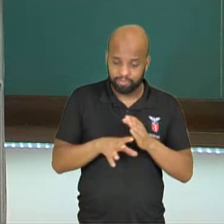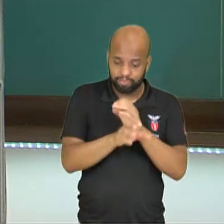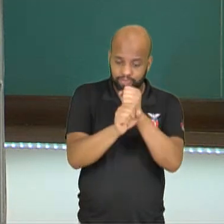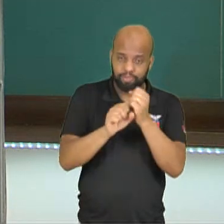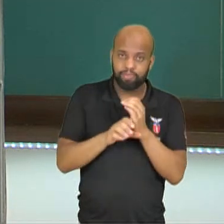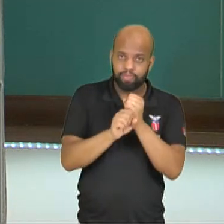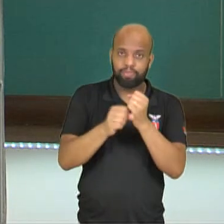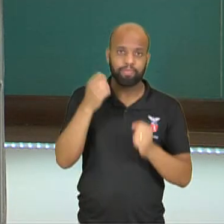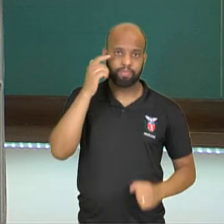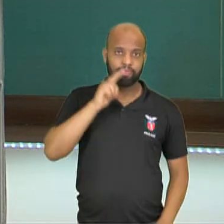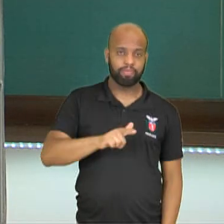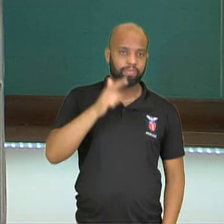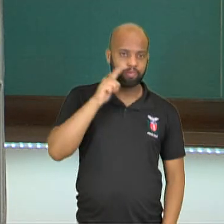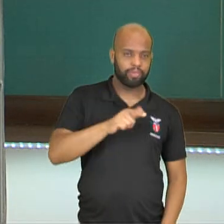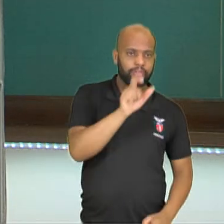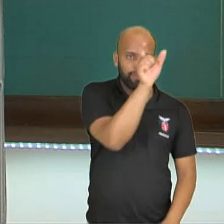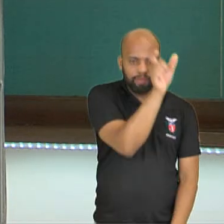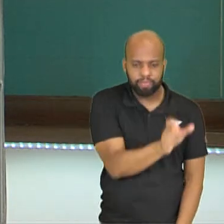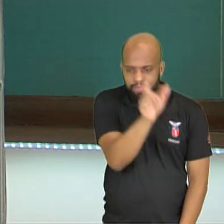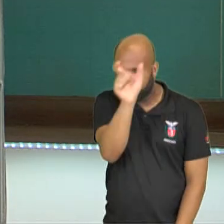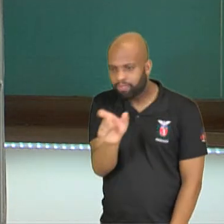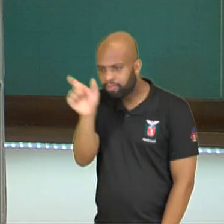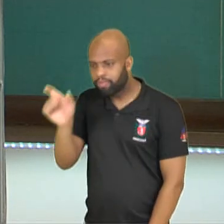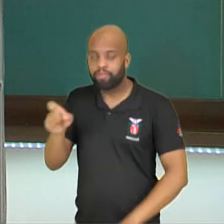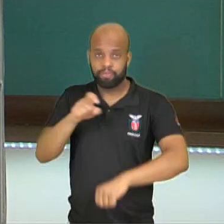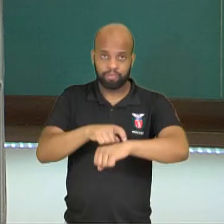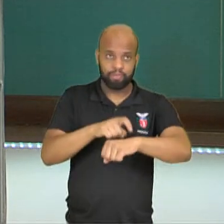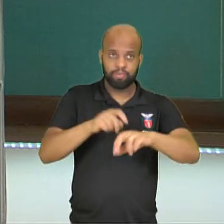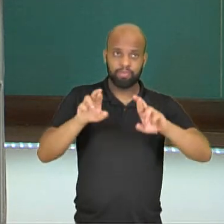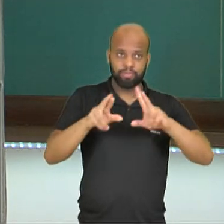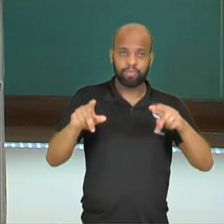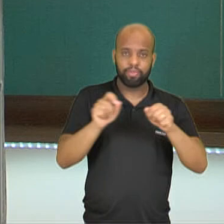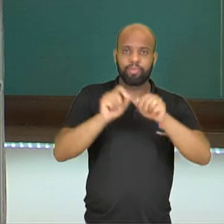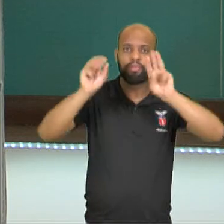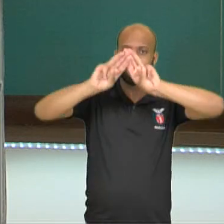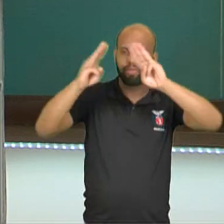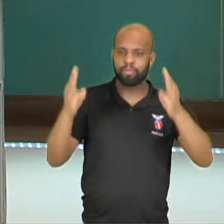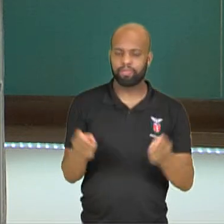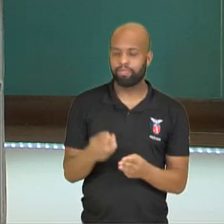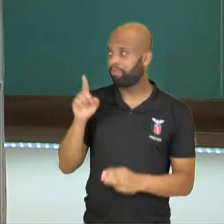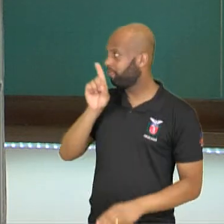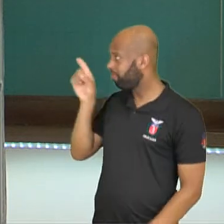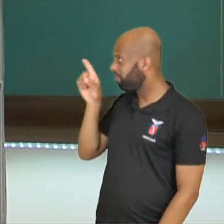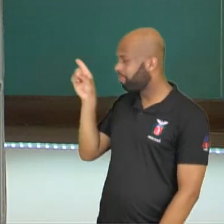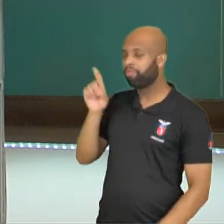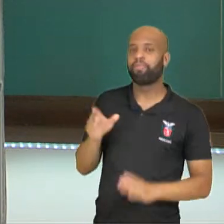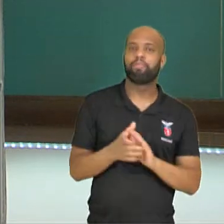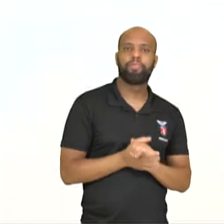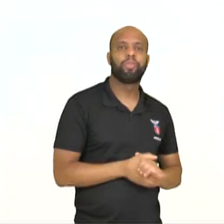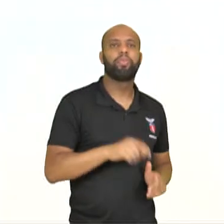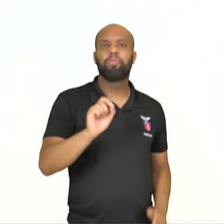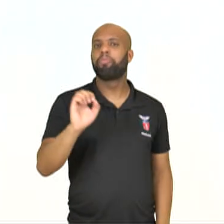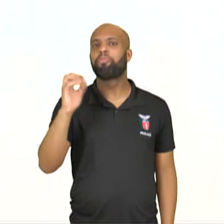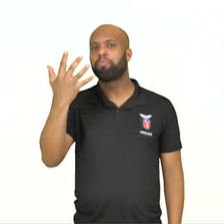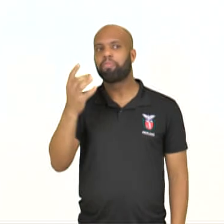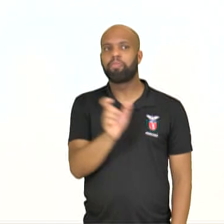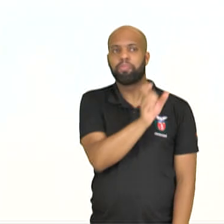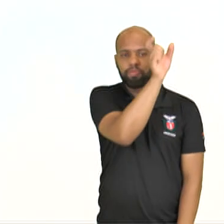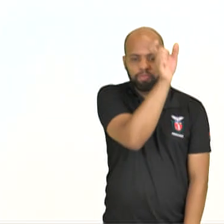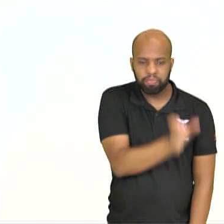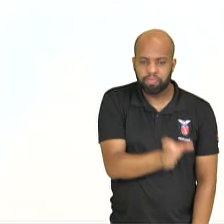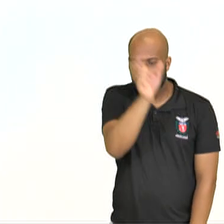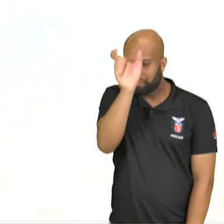para a obtenção dos fusos horários, constrói-se um mapa muito similar a este aqui, aonde em cada uma